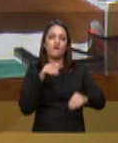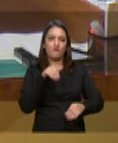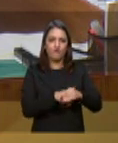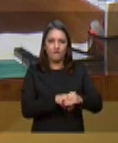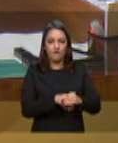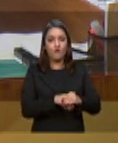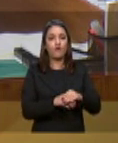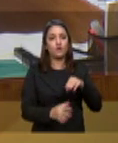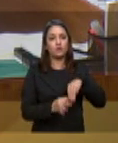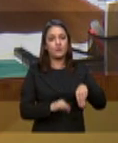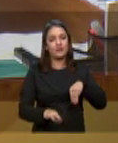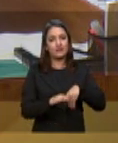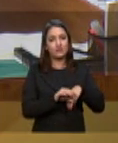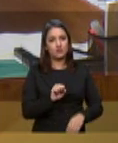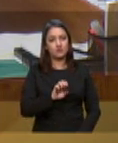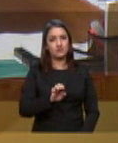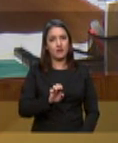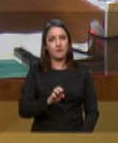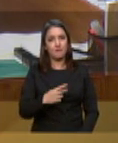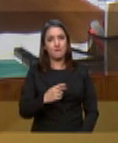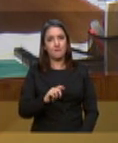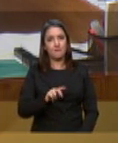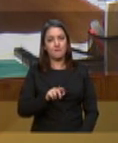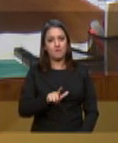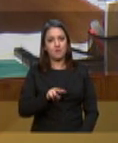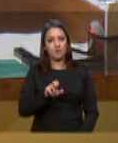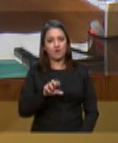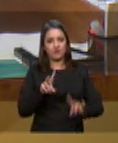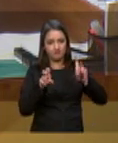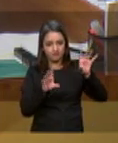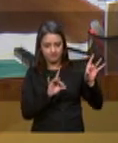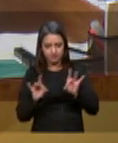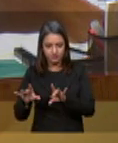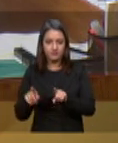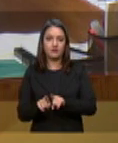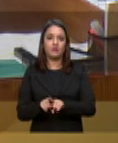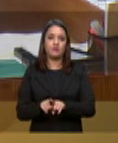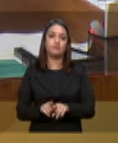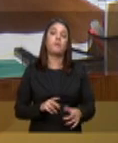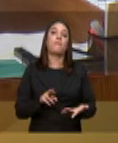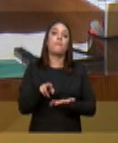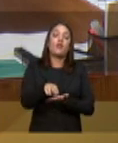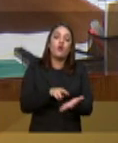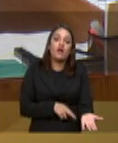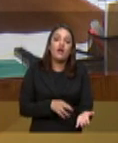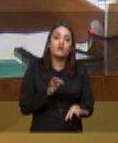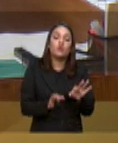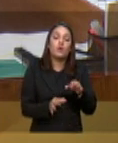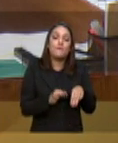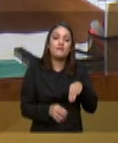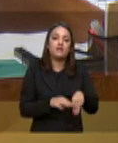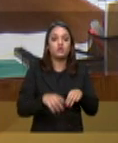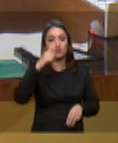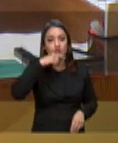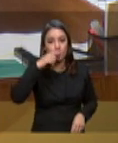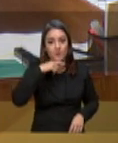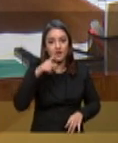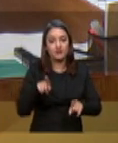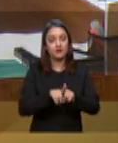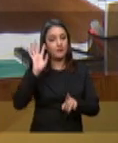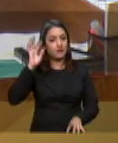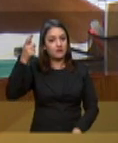representação fiscal para fins penais nos crimes contra a Previdência Social. Ministro Gilmar Mendes, na linha do acórdão lavrado